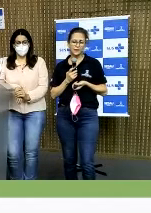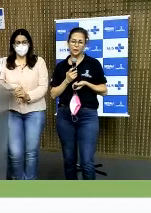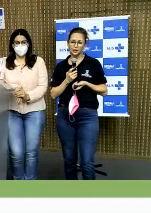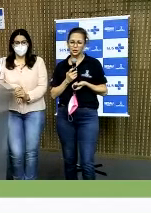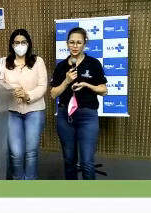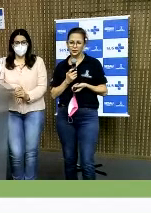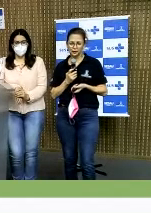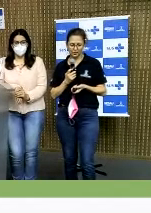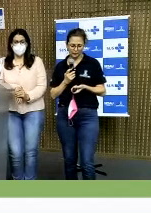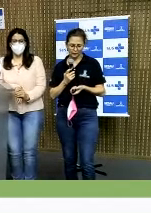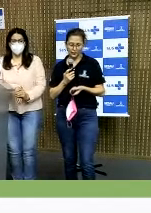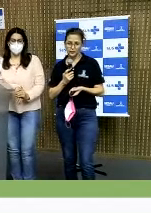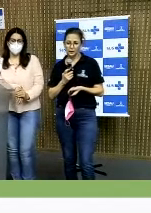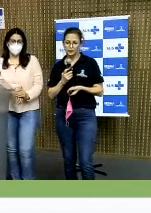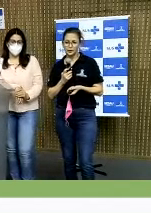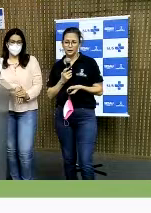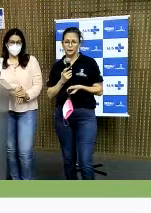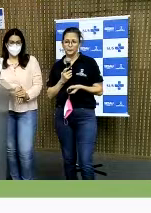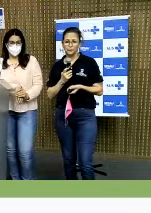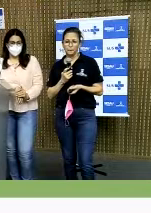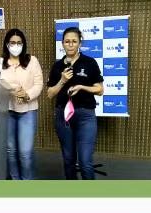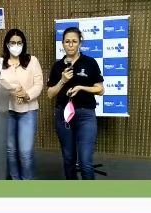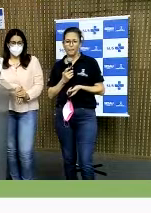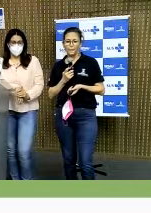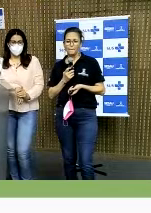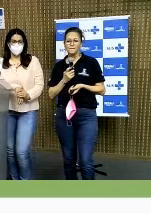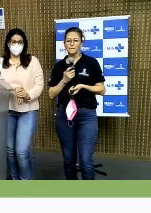para o paciente. Né.